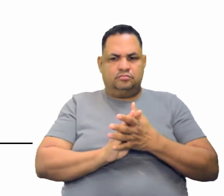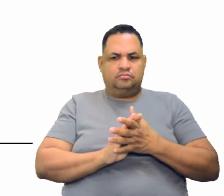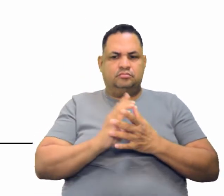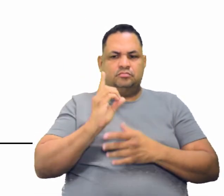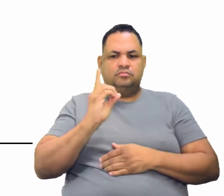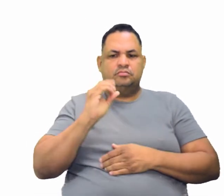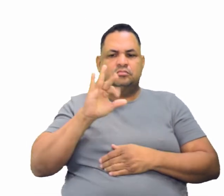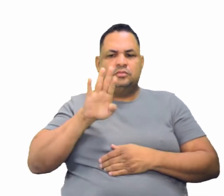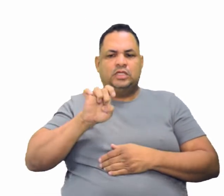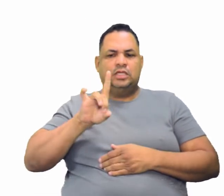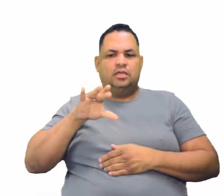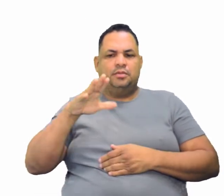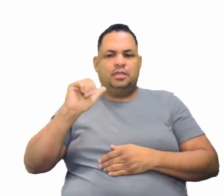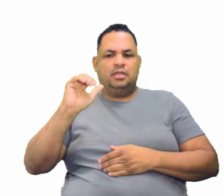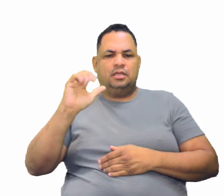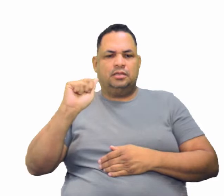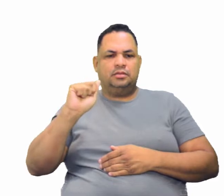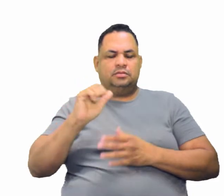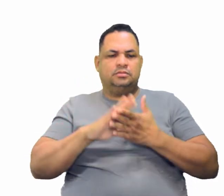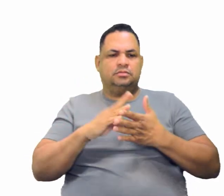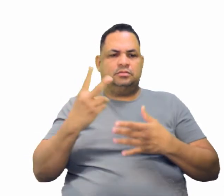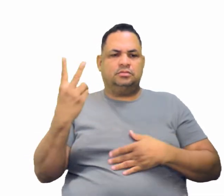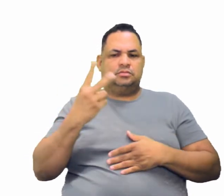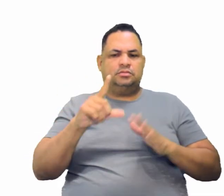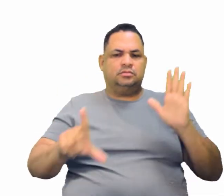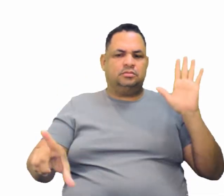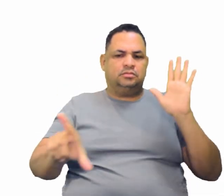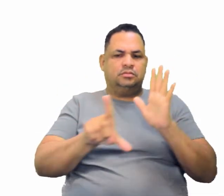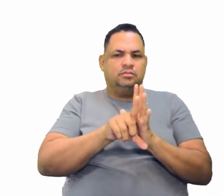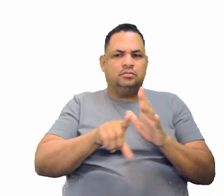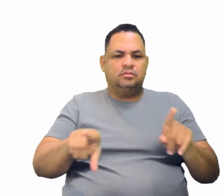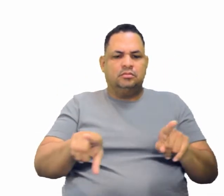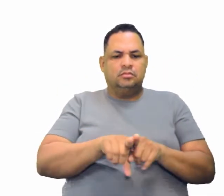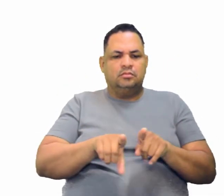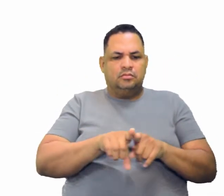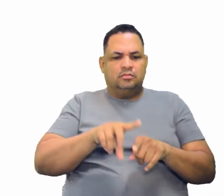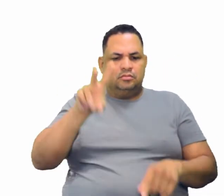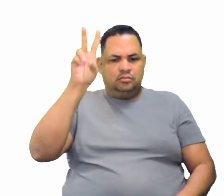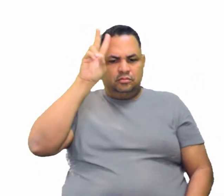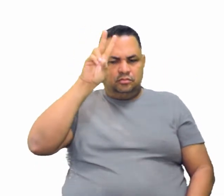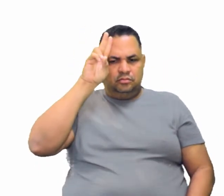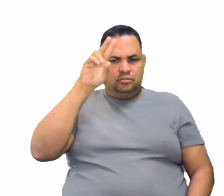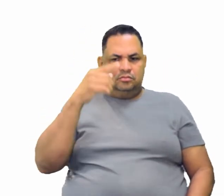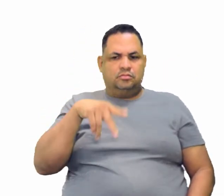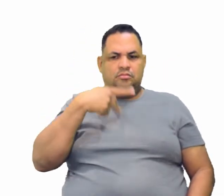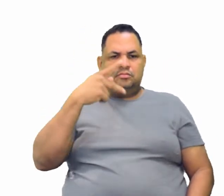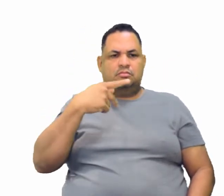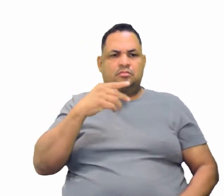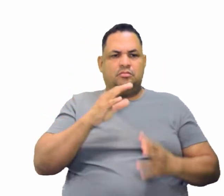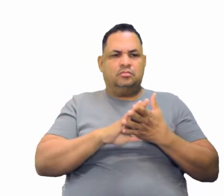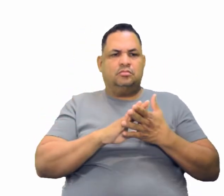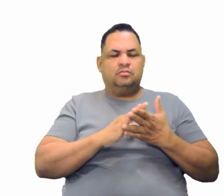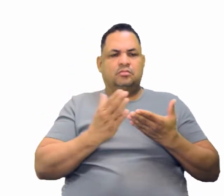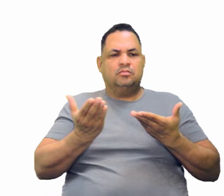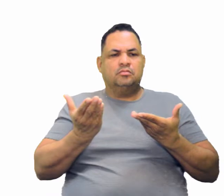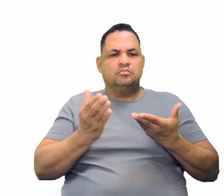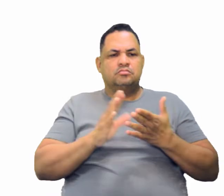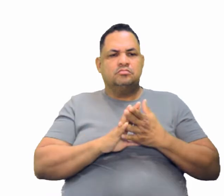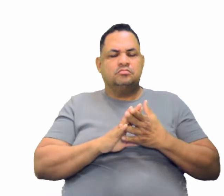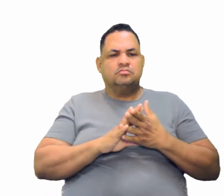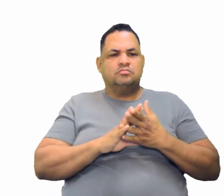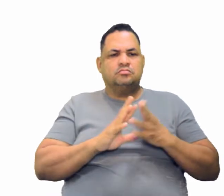dinâmica. Belezinha? Bom, para a segunda lei também, olha só, lembrando, a gente está fazendo a relação entre força,